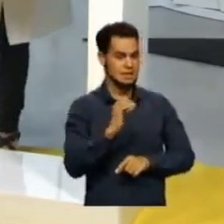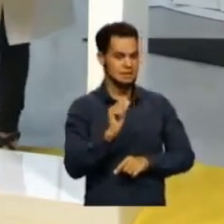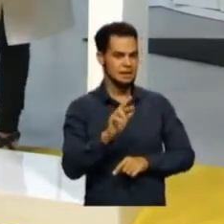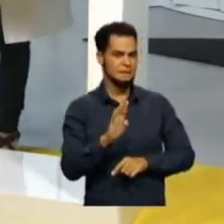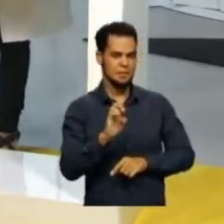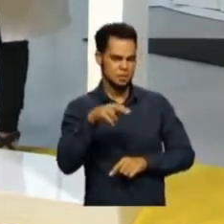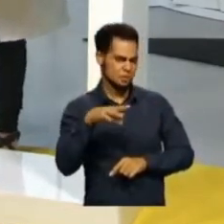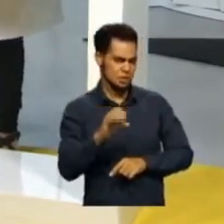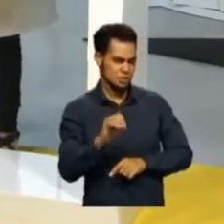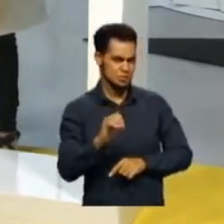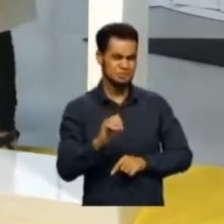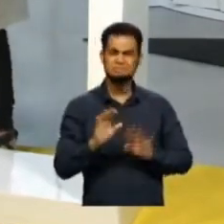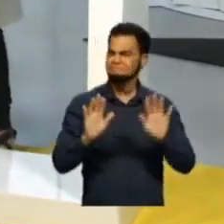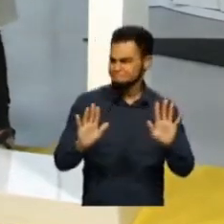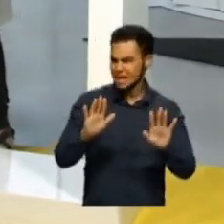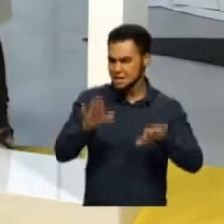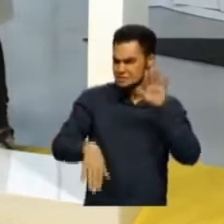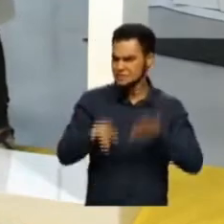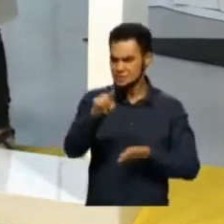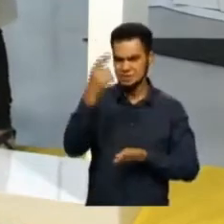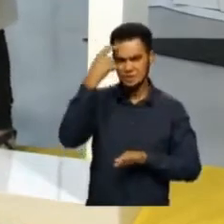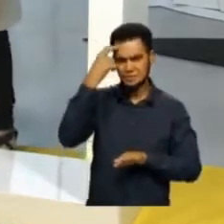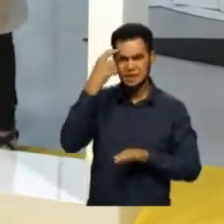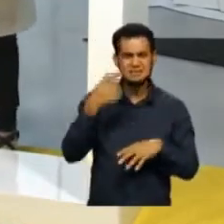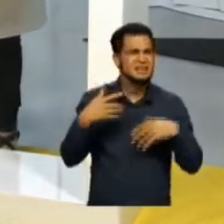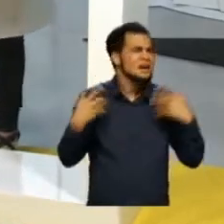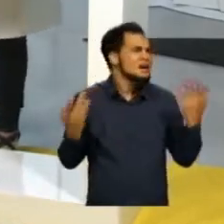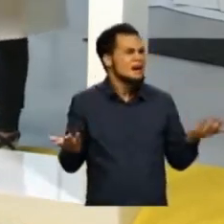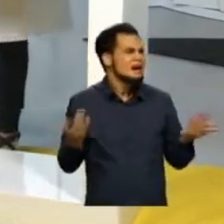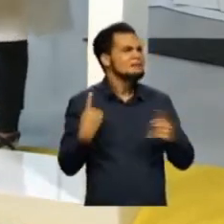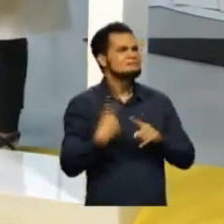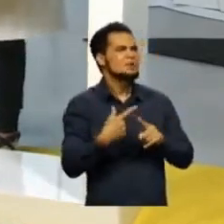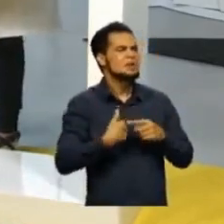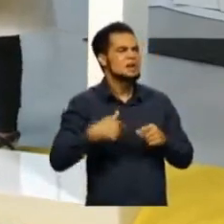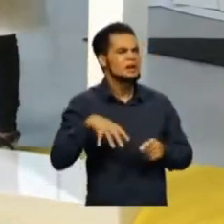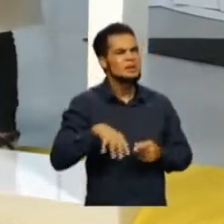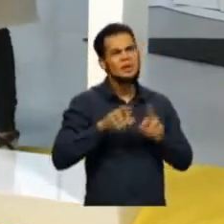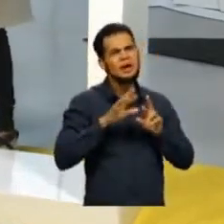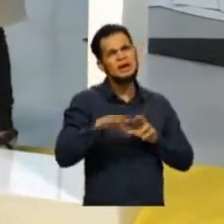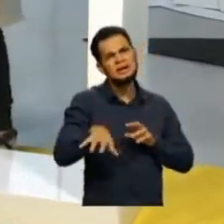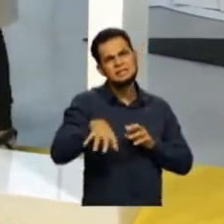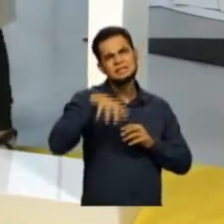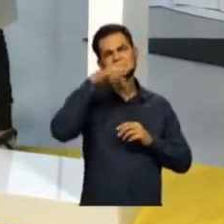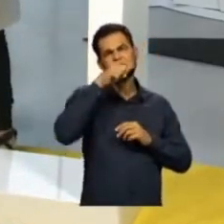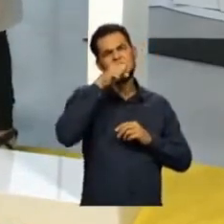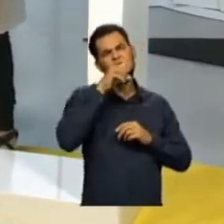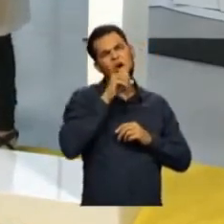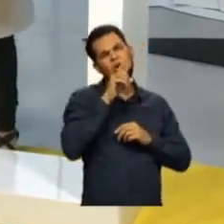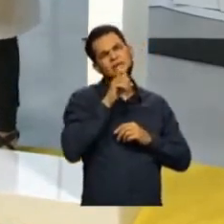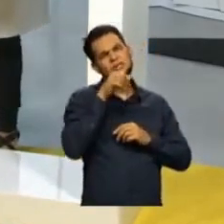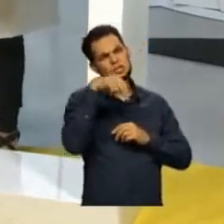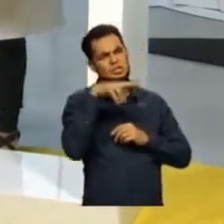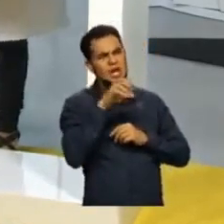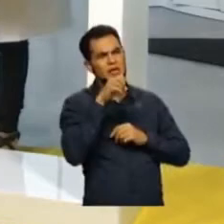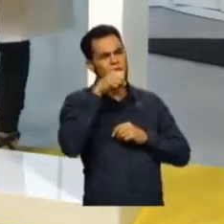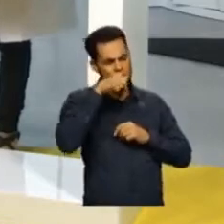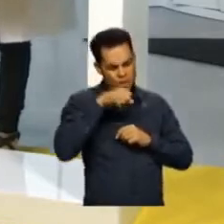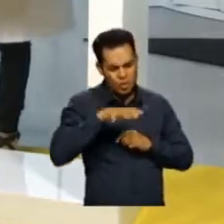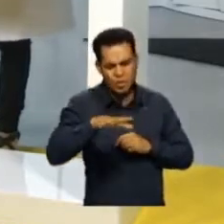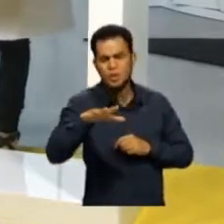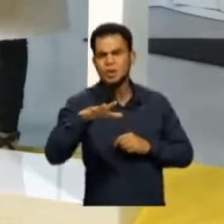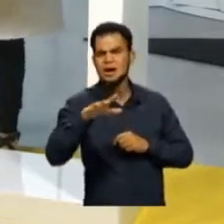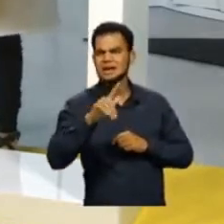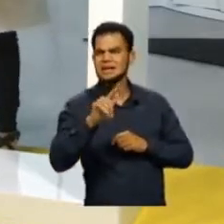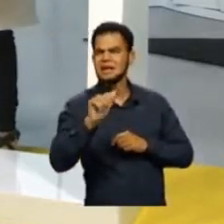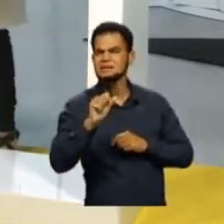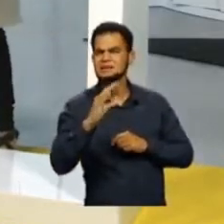está perguntando assim, mas por que eu respiro o oxigênio e libero o gás carbônico? Por causa dessa combustão que ocorre